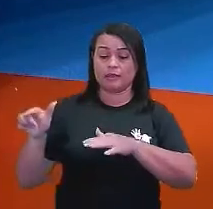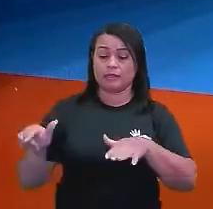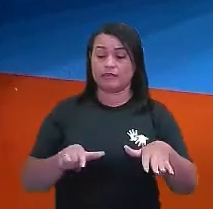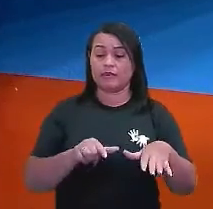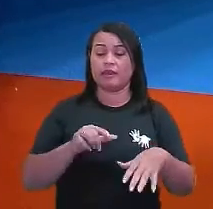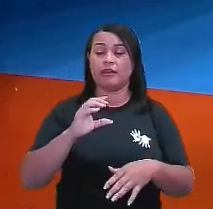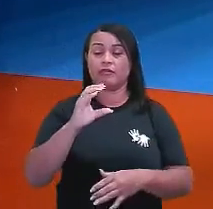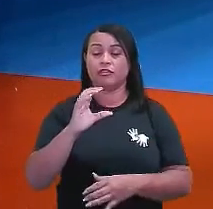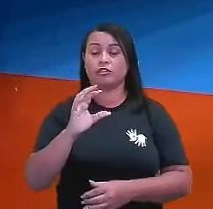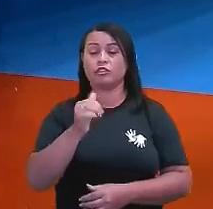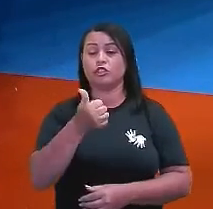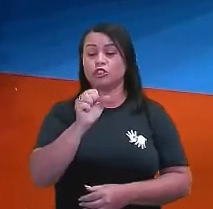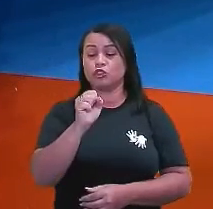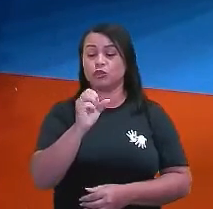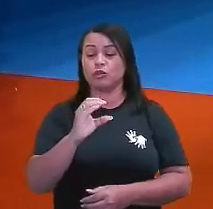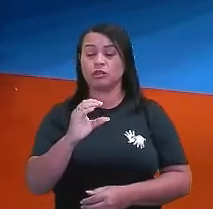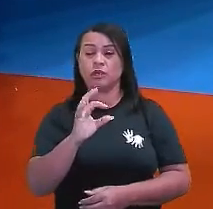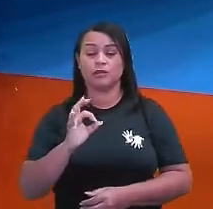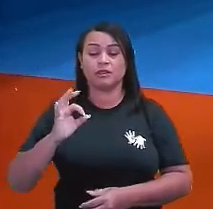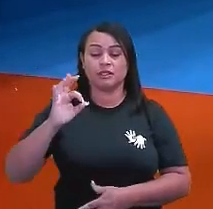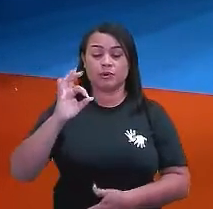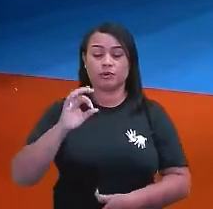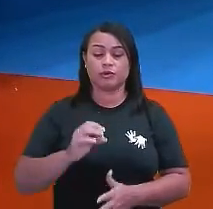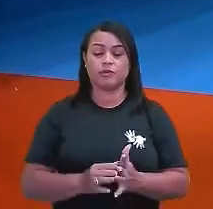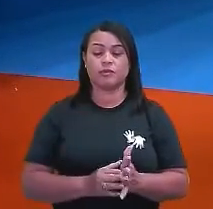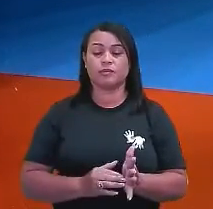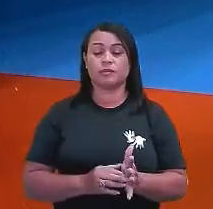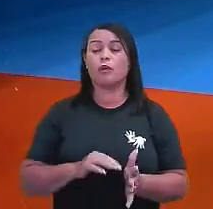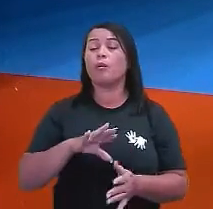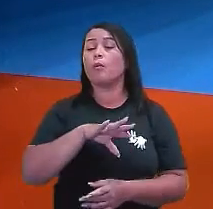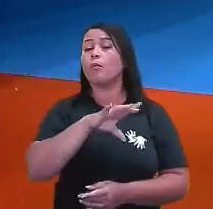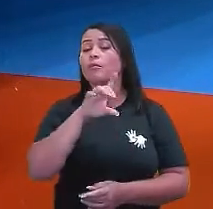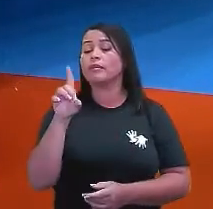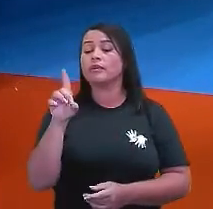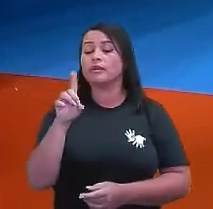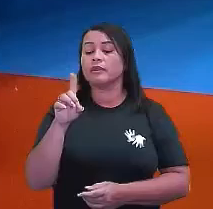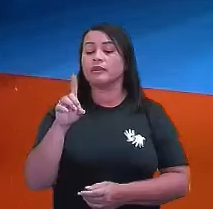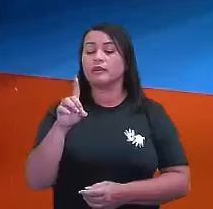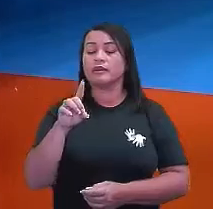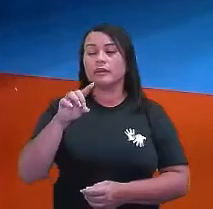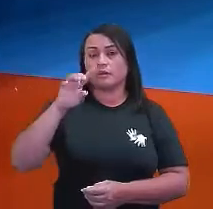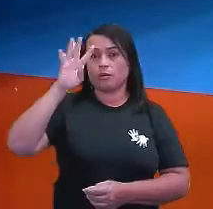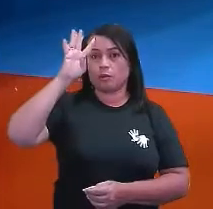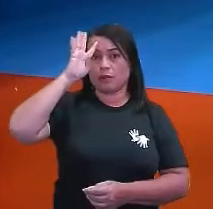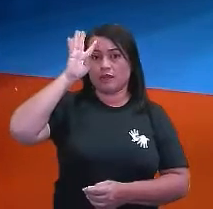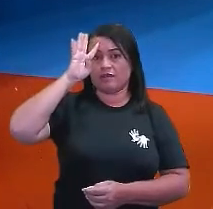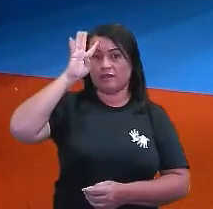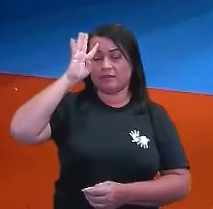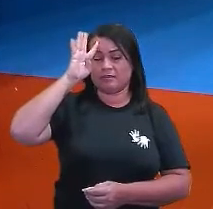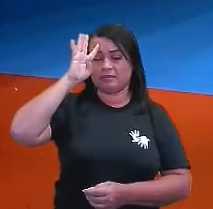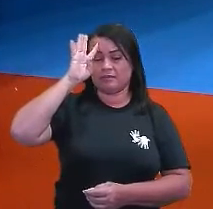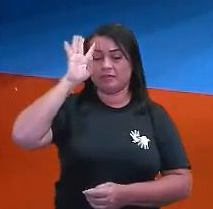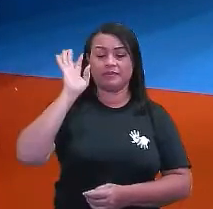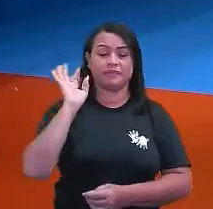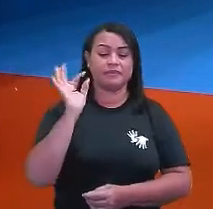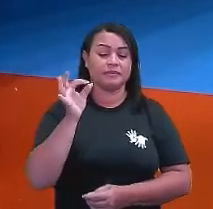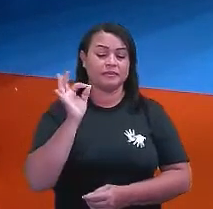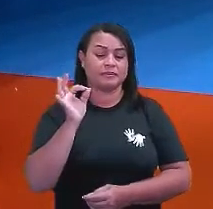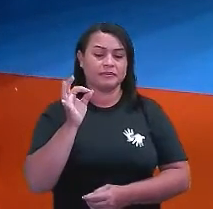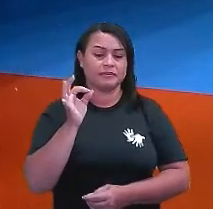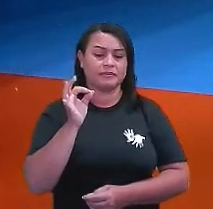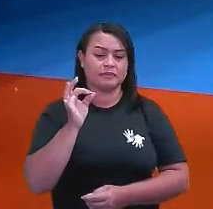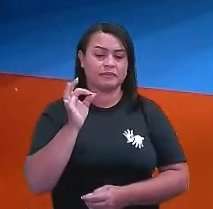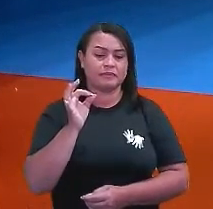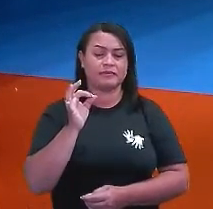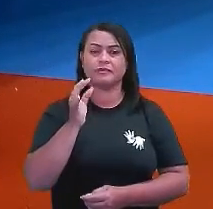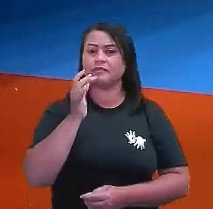18 graus Celsius. E qual foi o dia da semana? Quarta-feira. Tá certo? Até